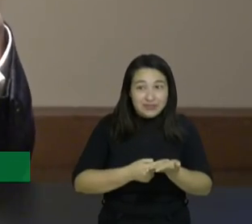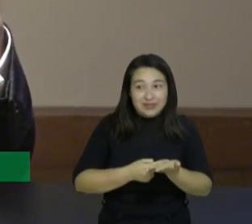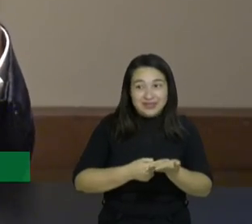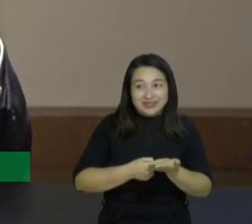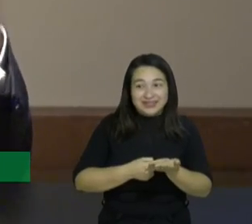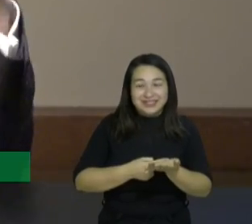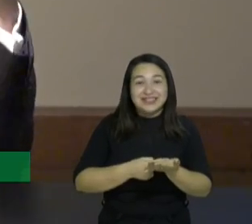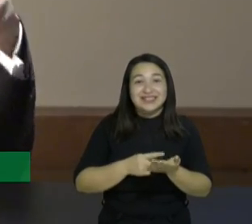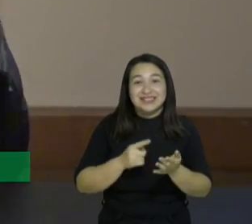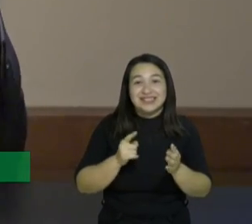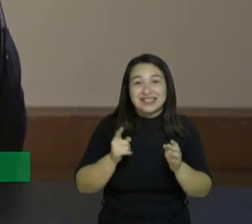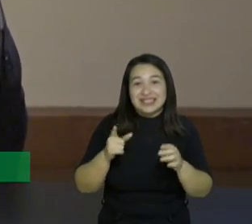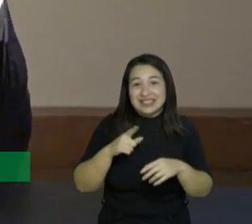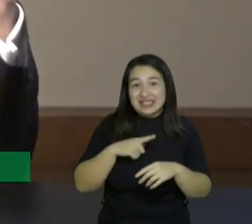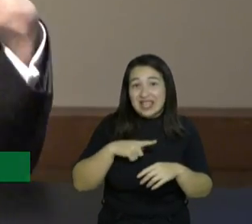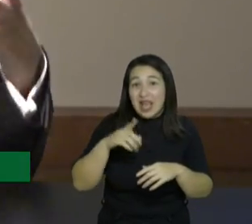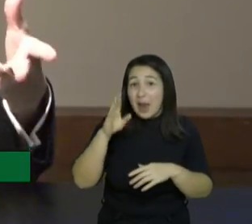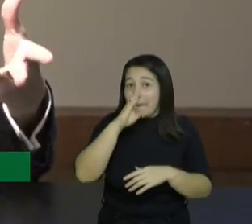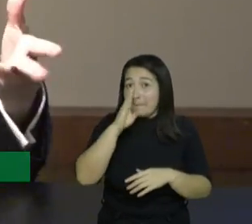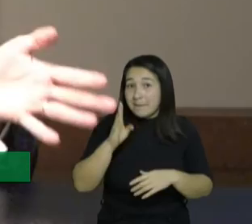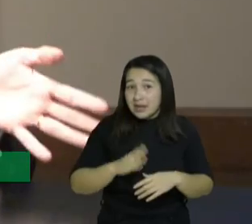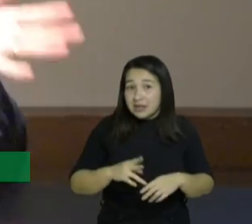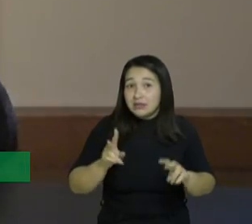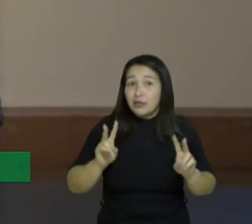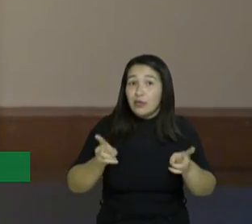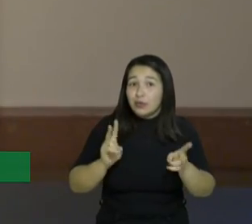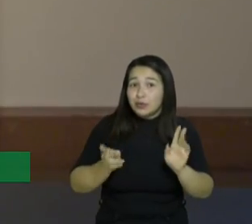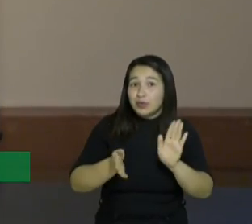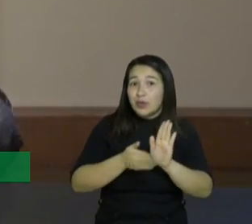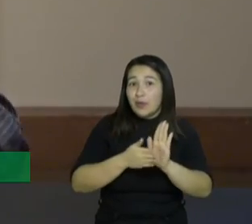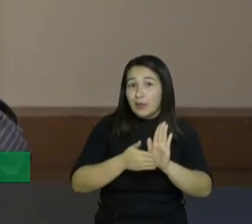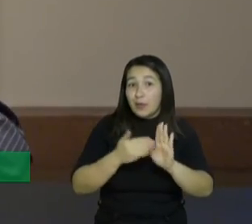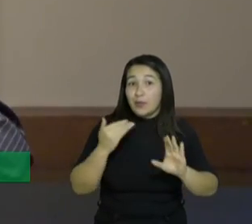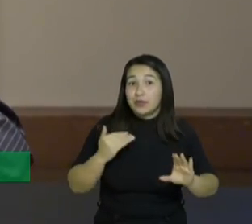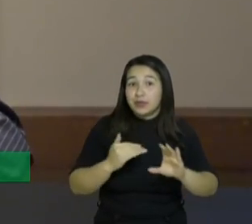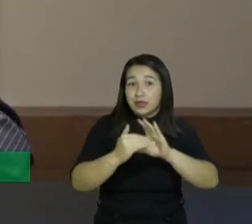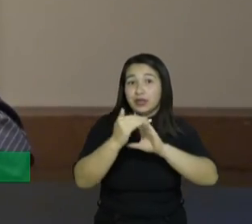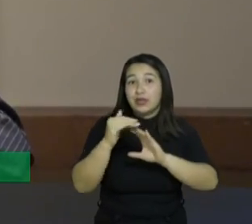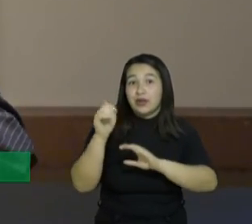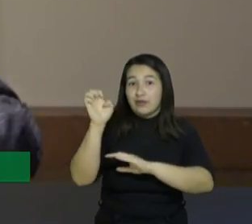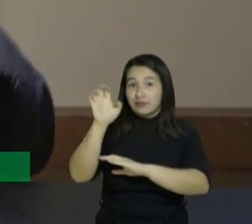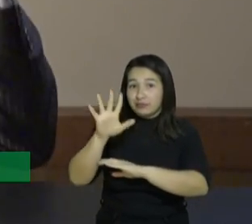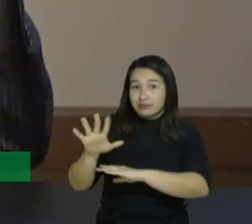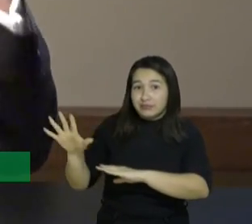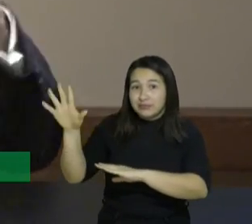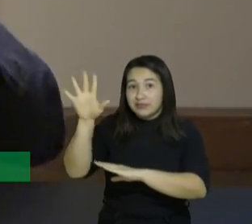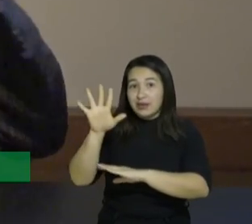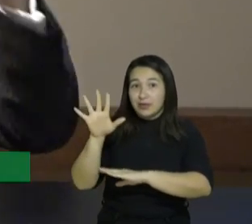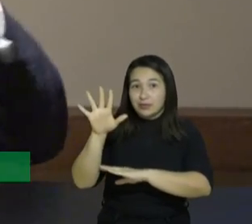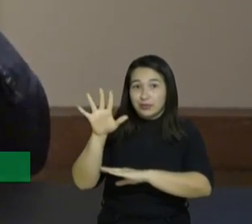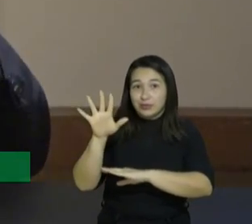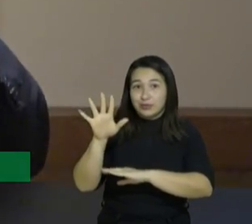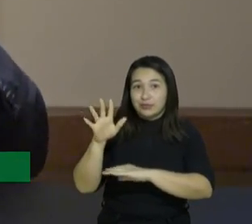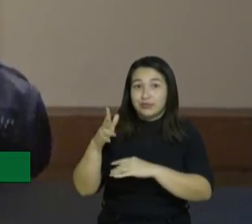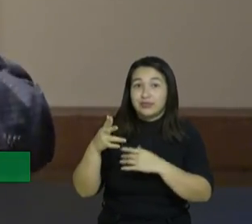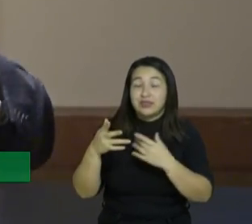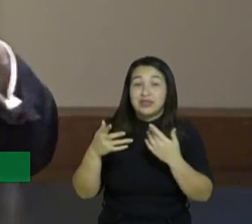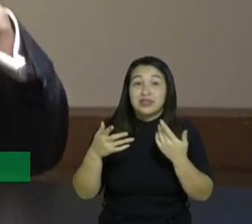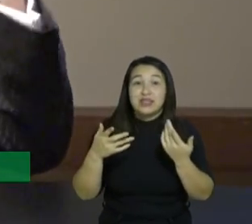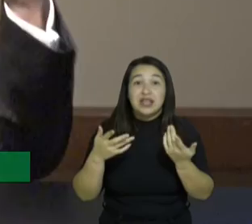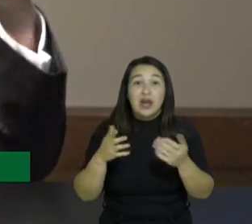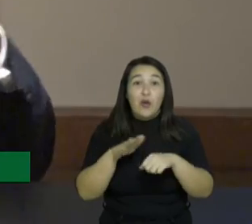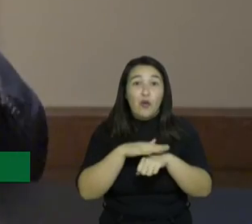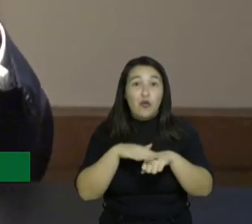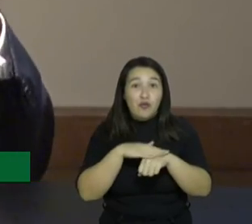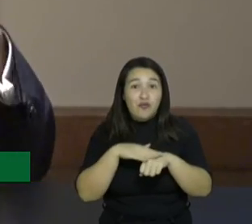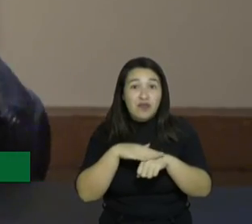ser negociado né No momento o Brasil preparou sua contraproposta que enviou para o Mercosul vão conversar isso e